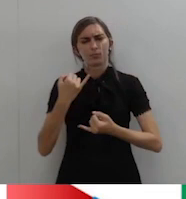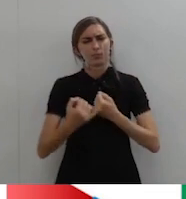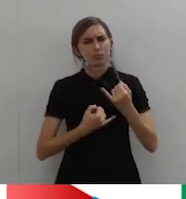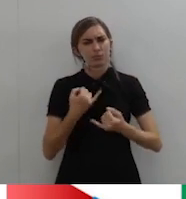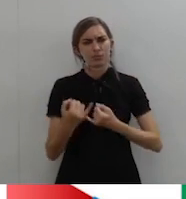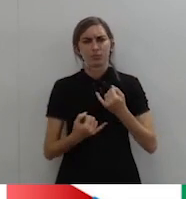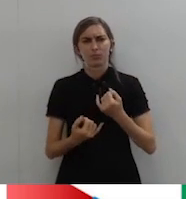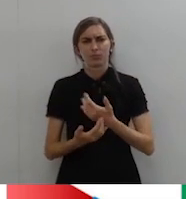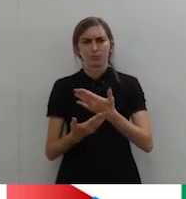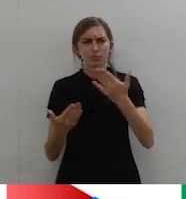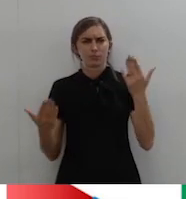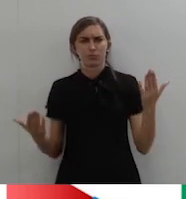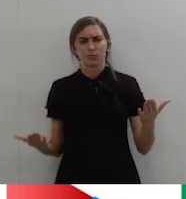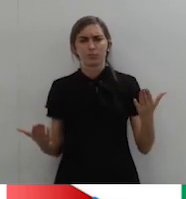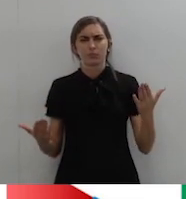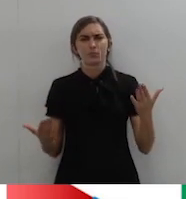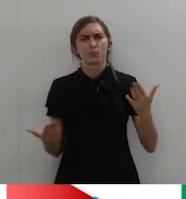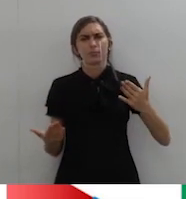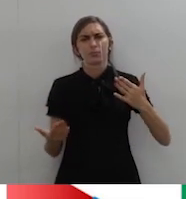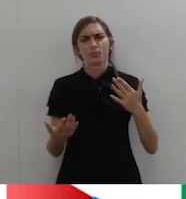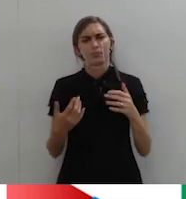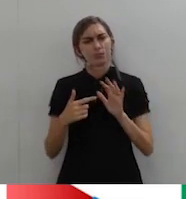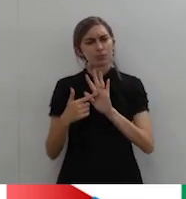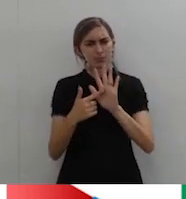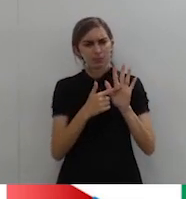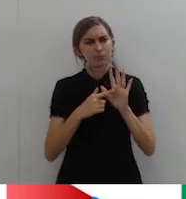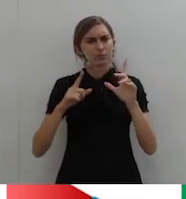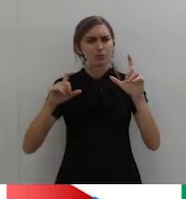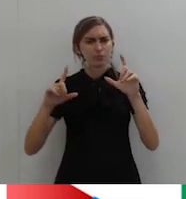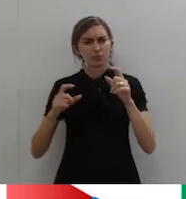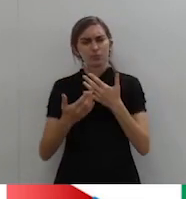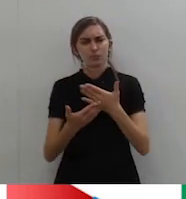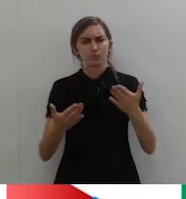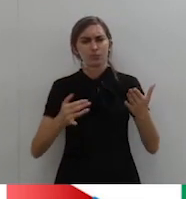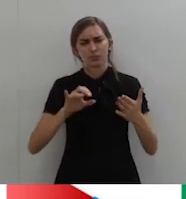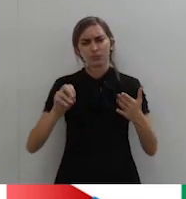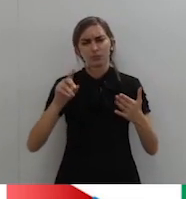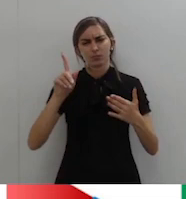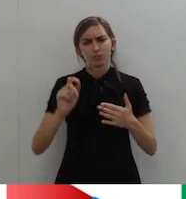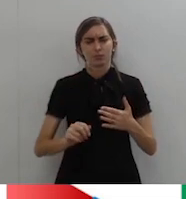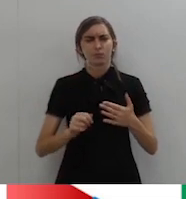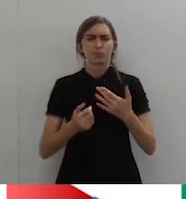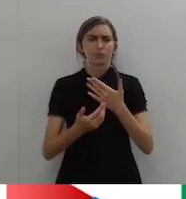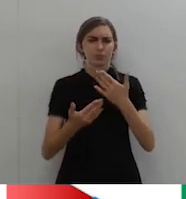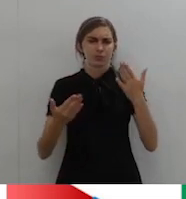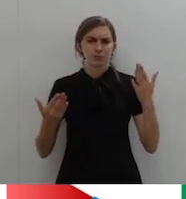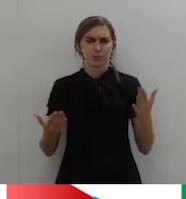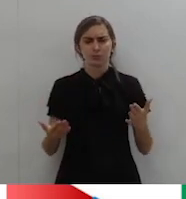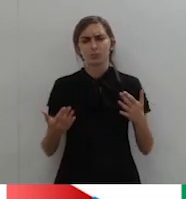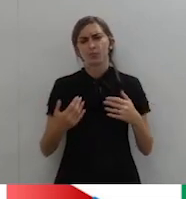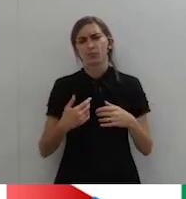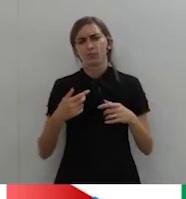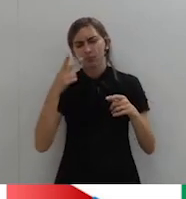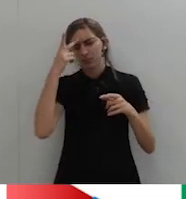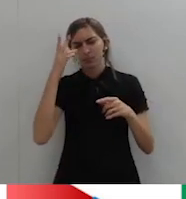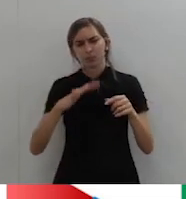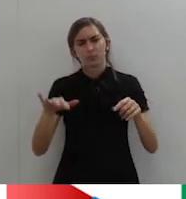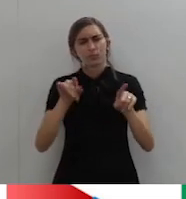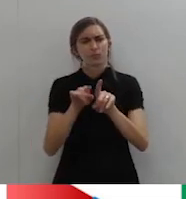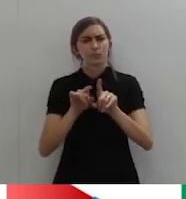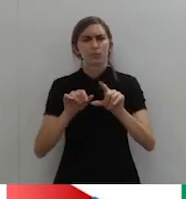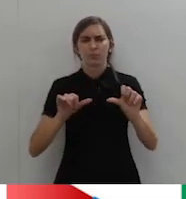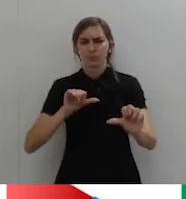brinquem. E aí na tela aparece para vocês agora uma imagem de um jogo cooperativo, onde as pessoas também